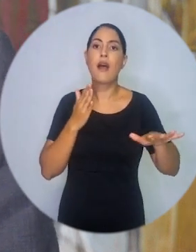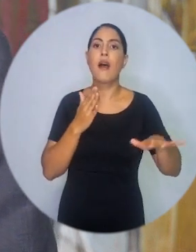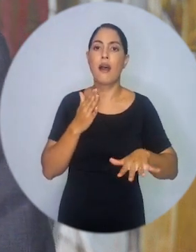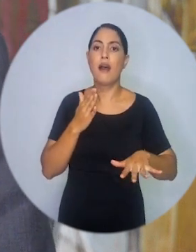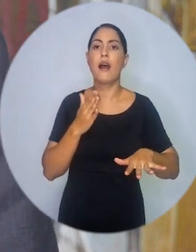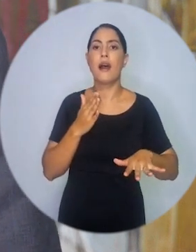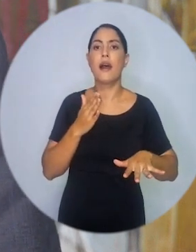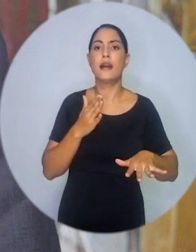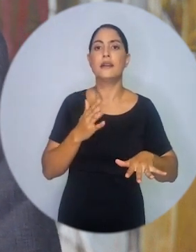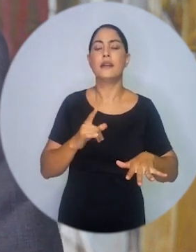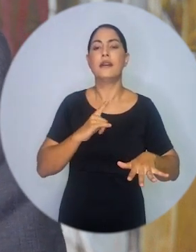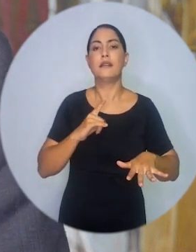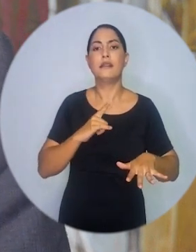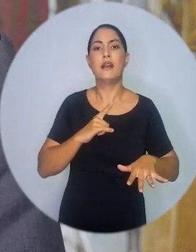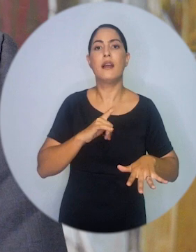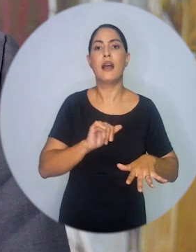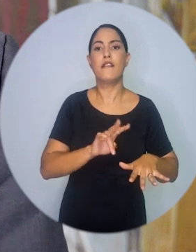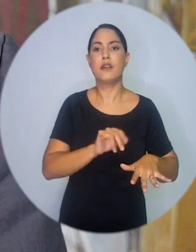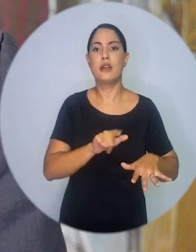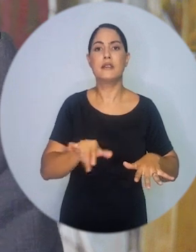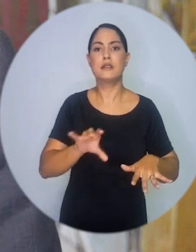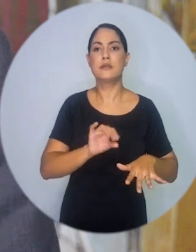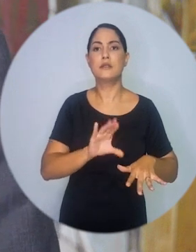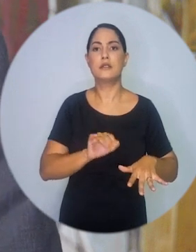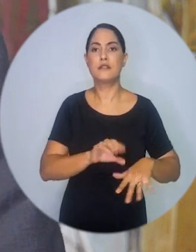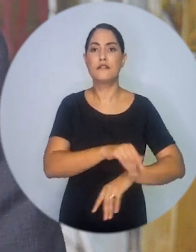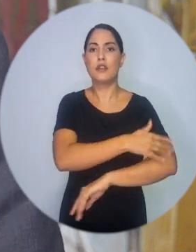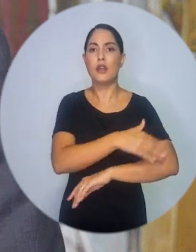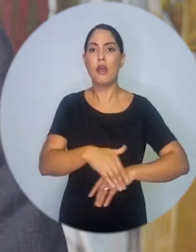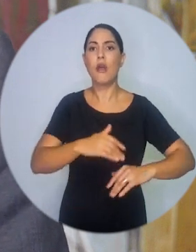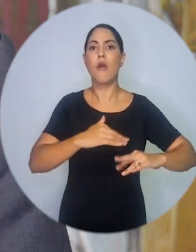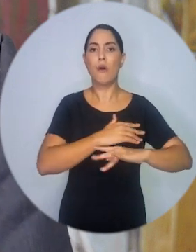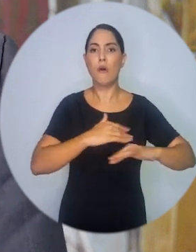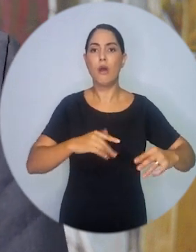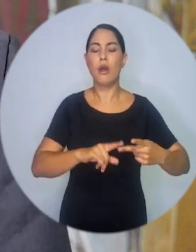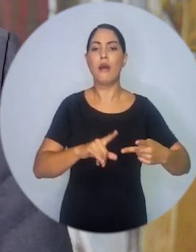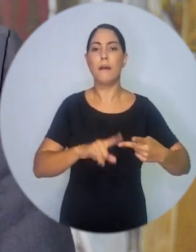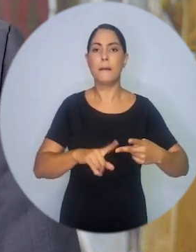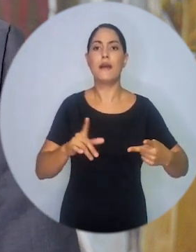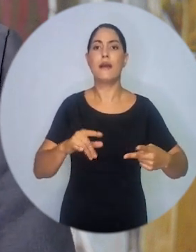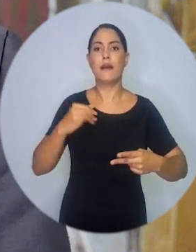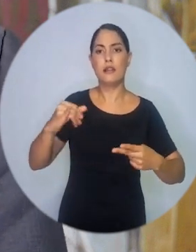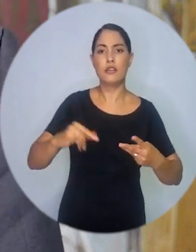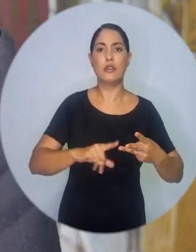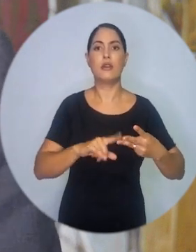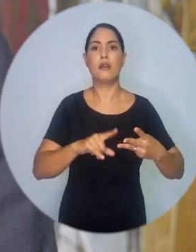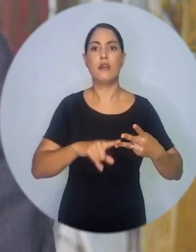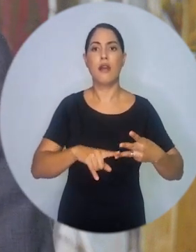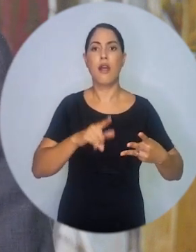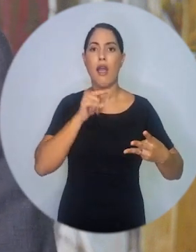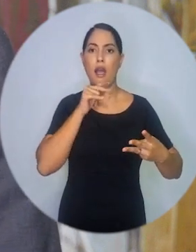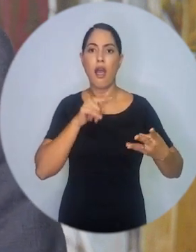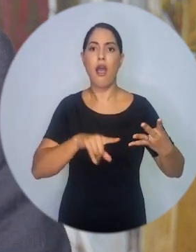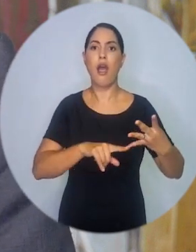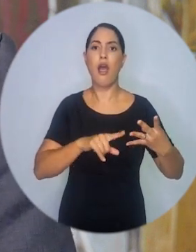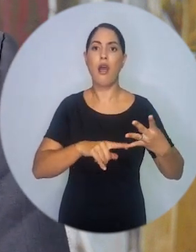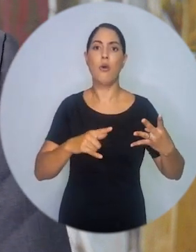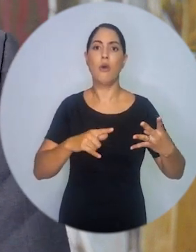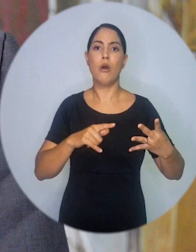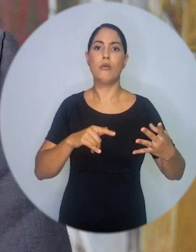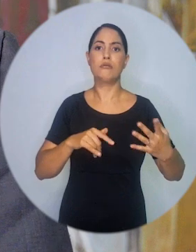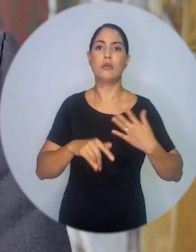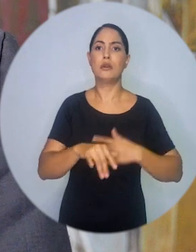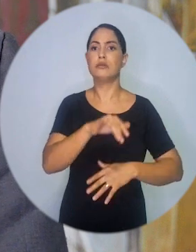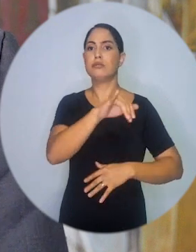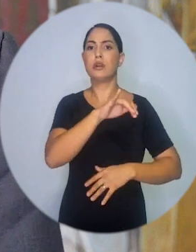aviação civil, a gente vê muito isso em prestação de serviços essenciais, como energia elétrica, água, em sistema financeiro, ou seja, todo